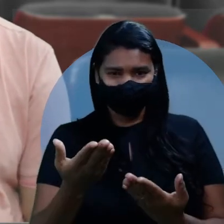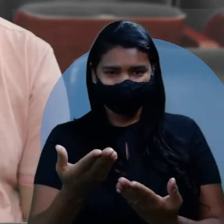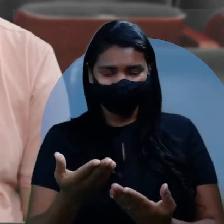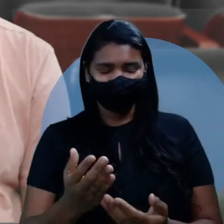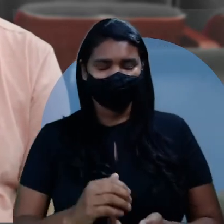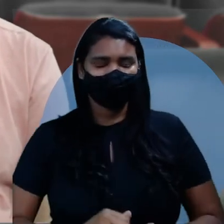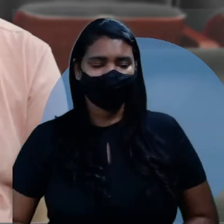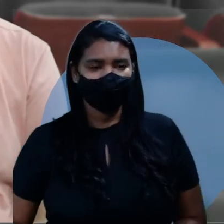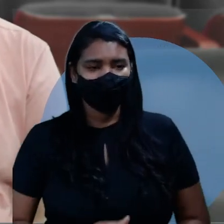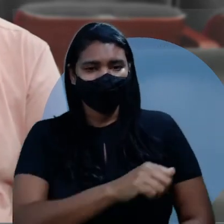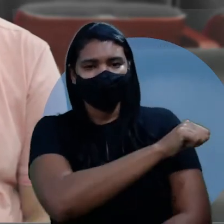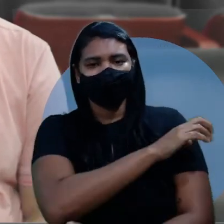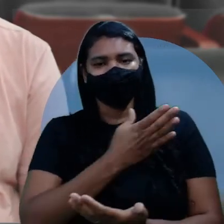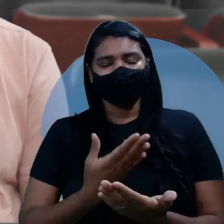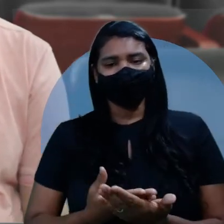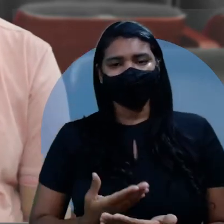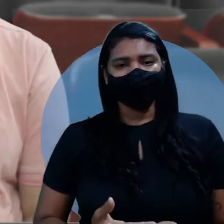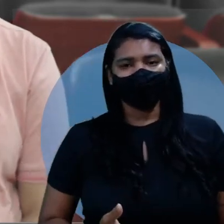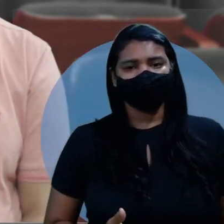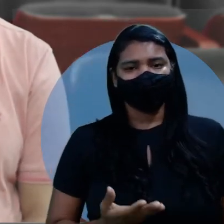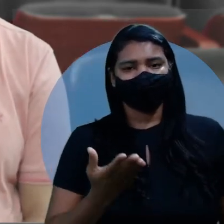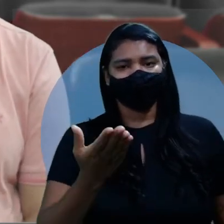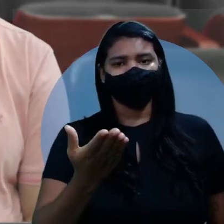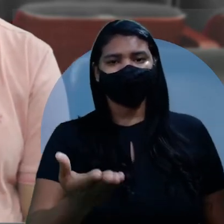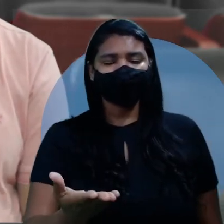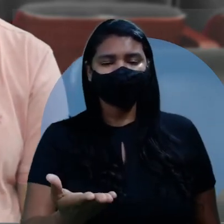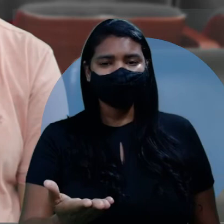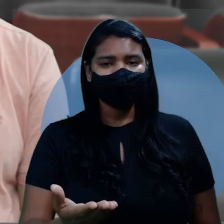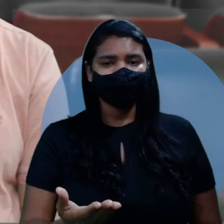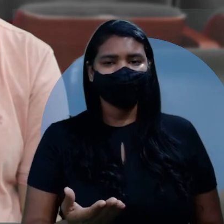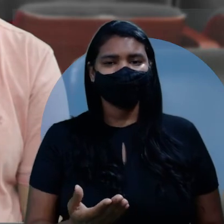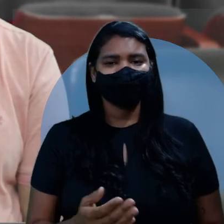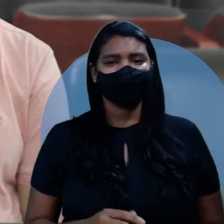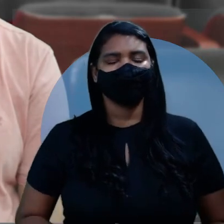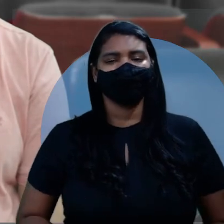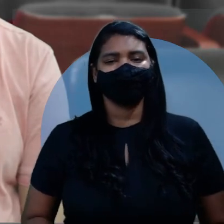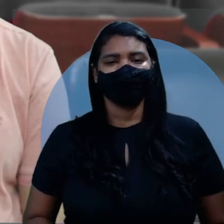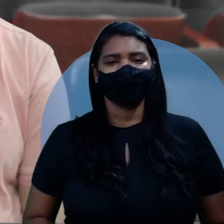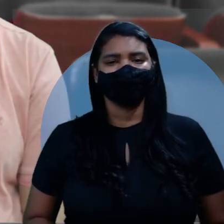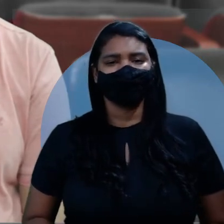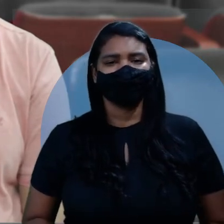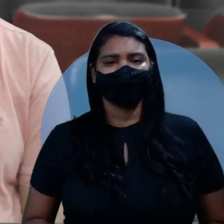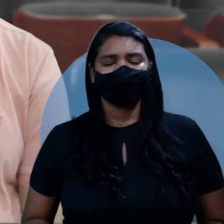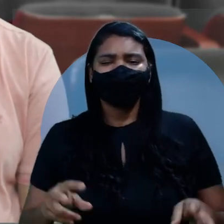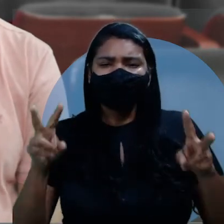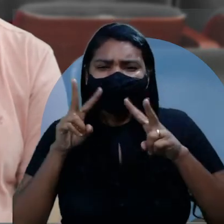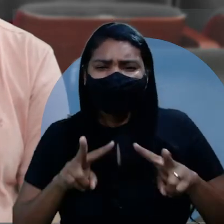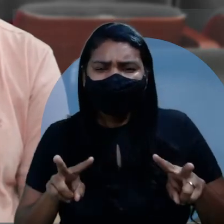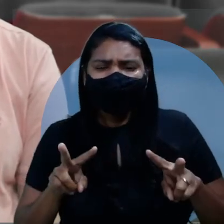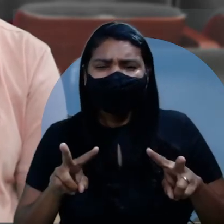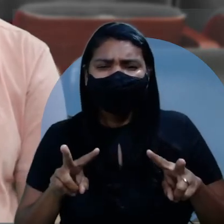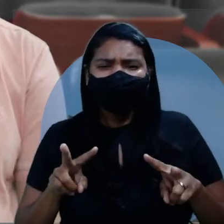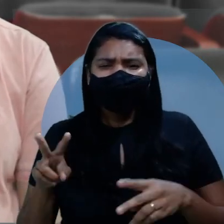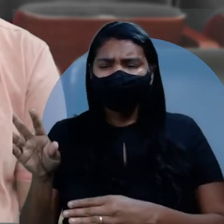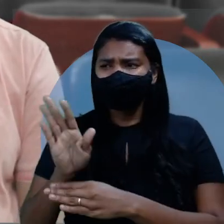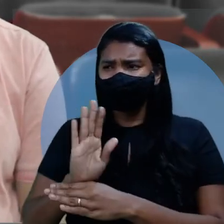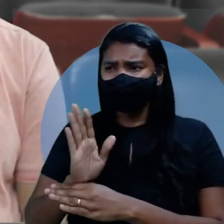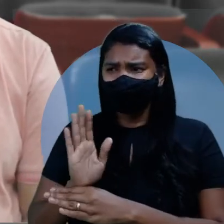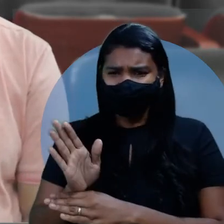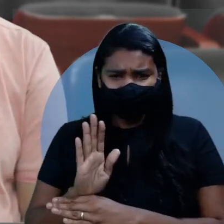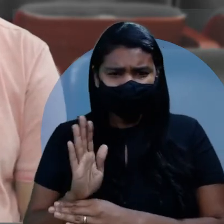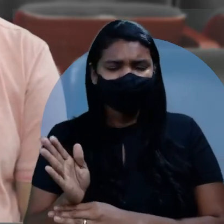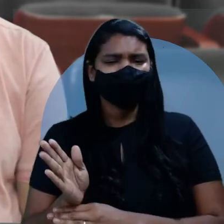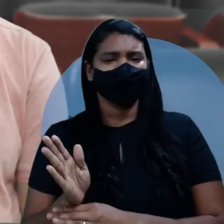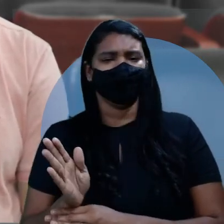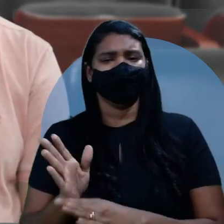o senhor falou, tá? Eu digo para vocês, alunos, assistam os filmes pernambucanos. Assistam. A gente dá